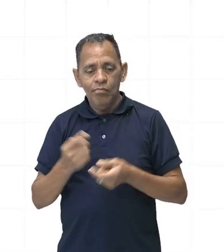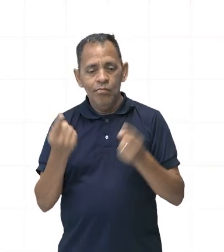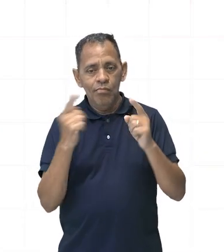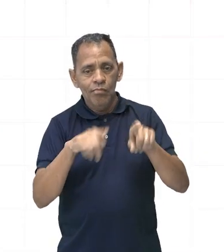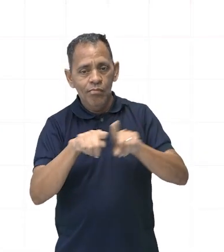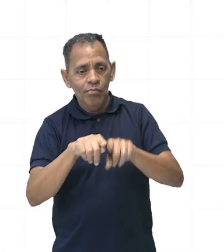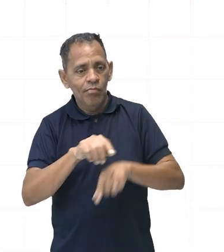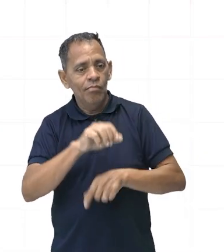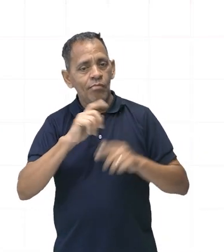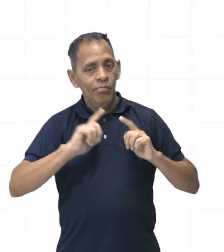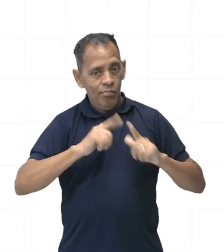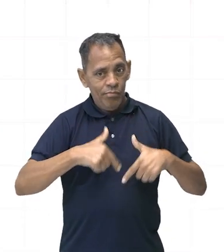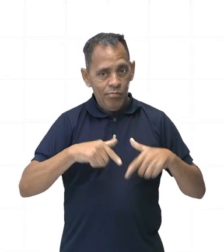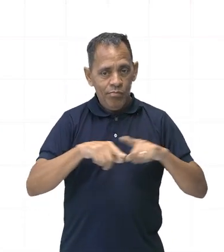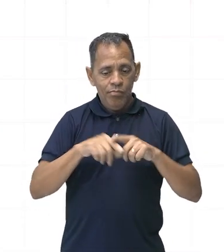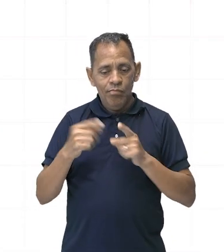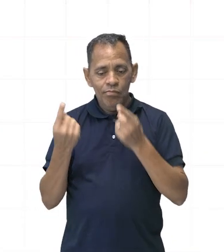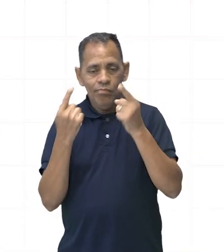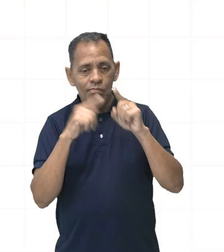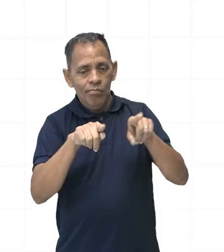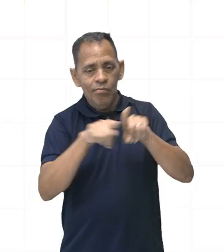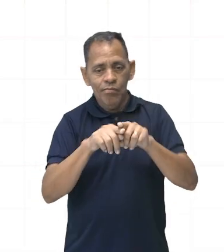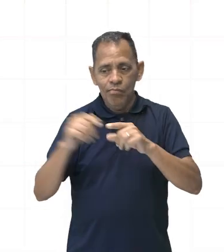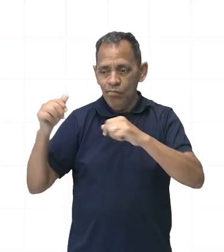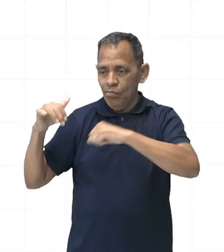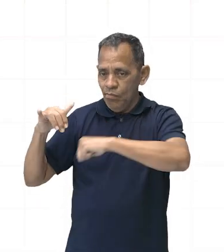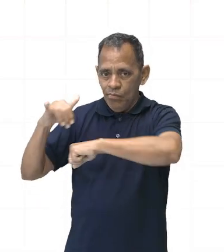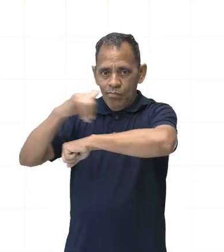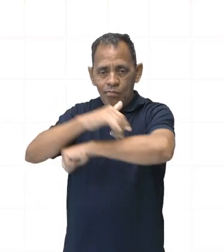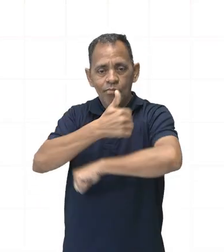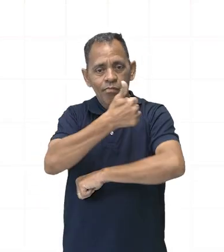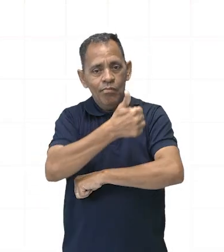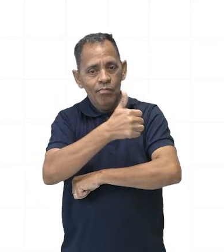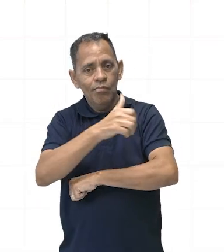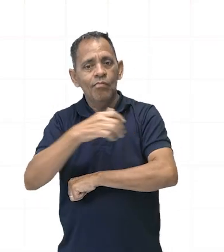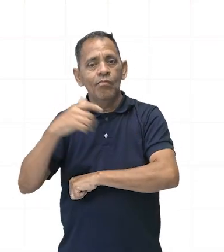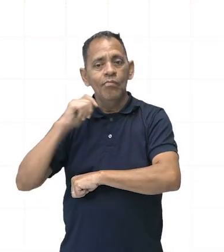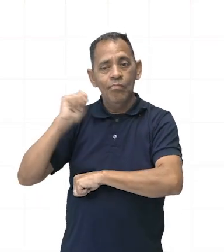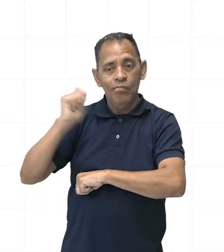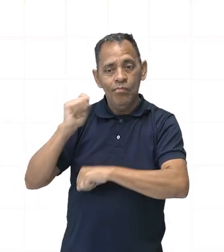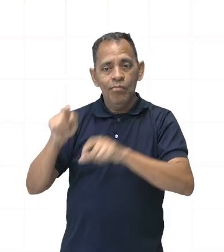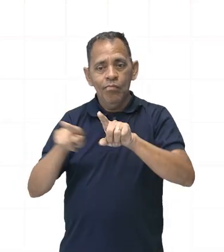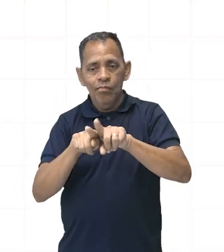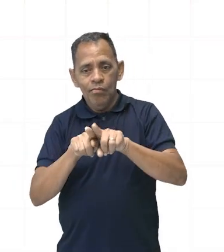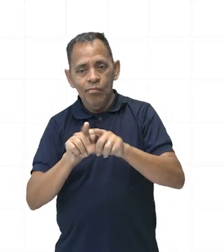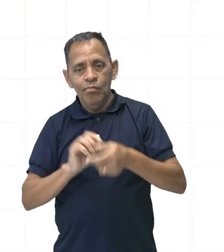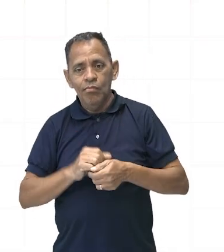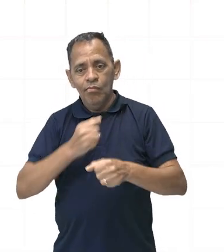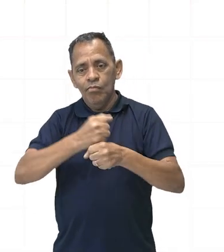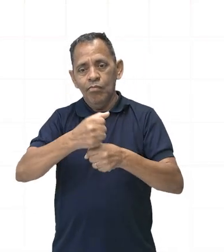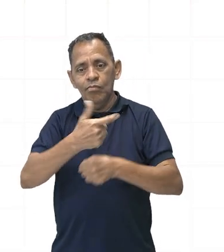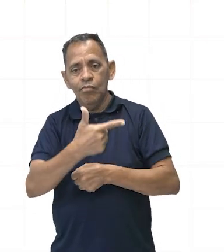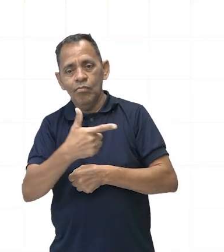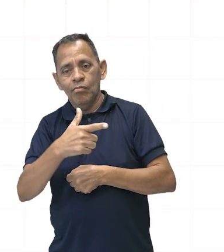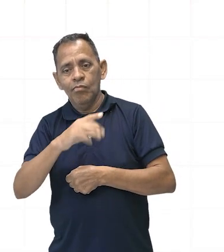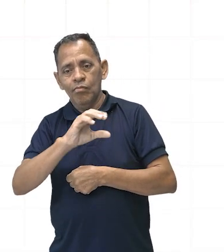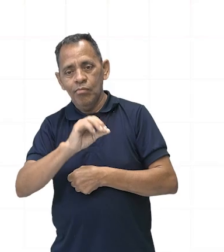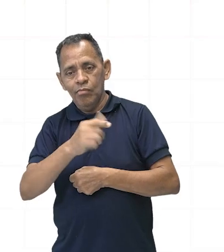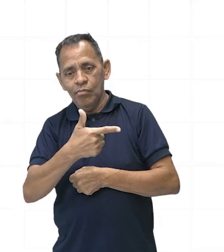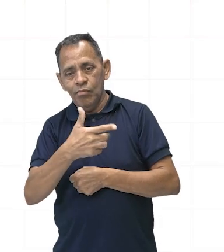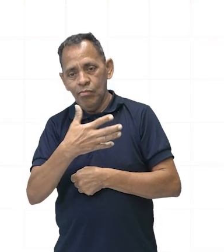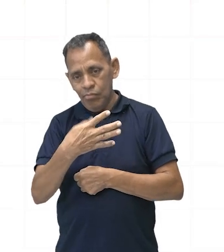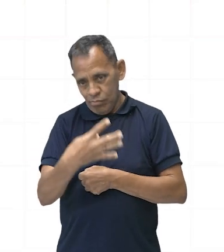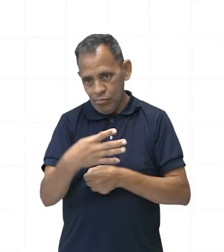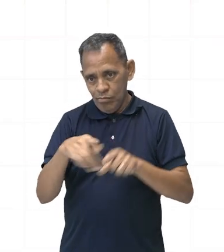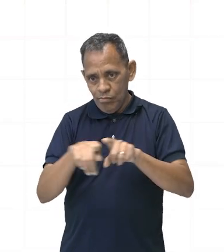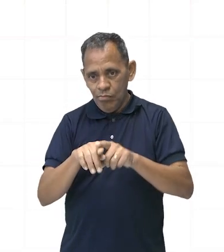um ataque aéreo de 1º de abril de 2024 contra o prédio do consulado iraniano na